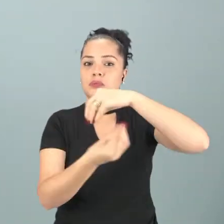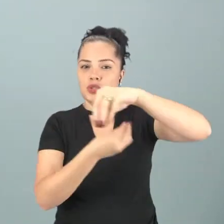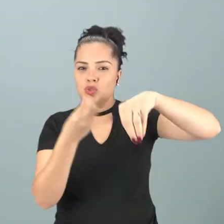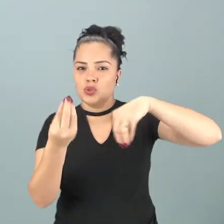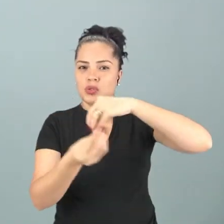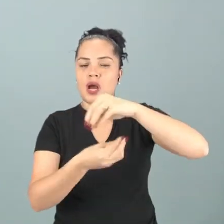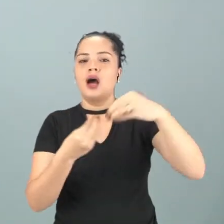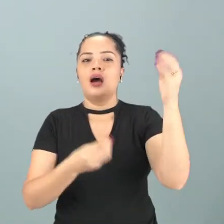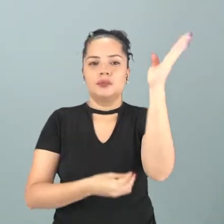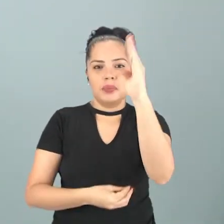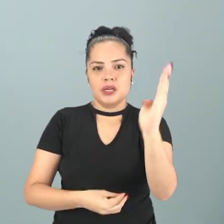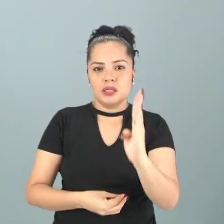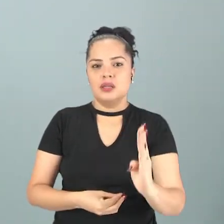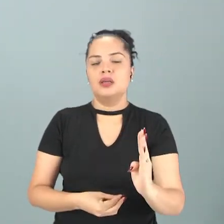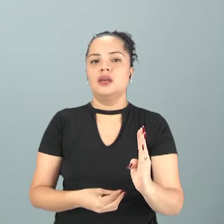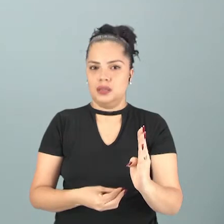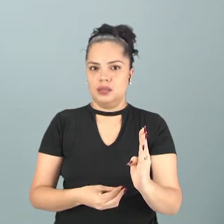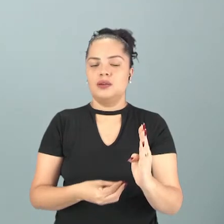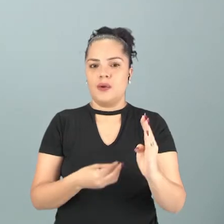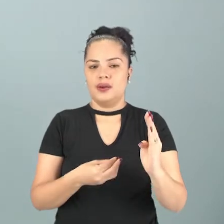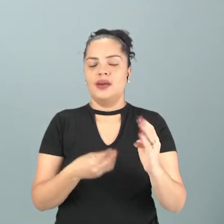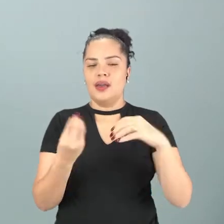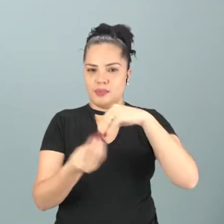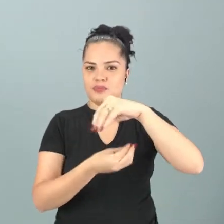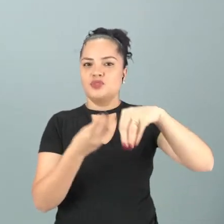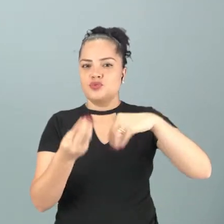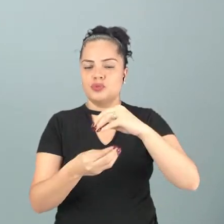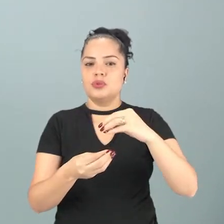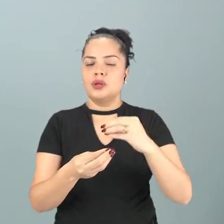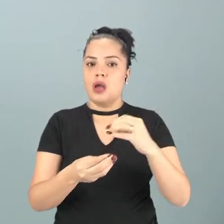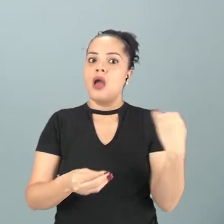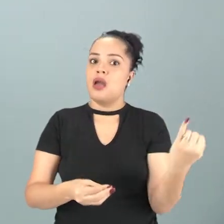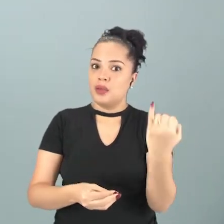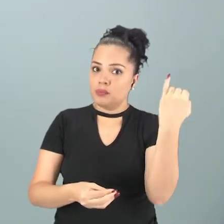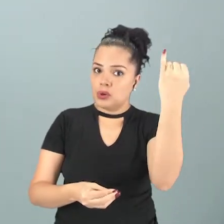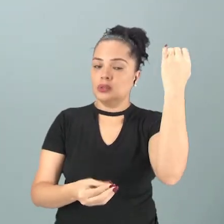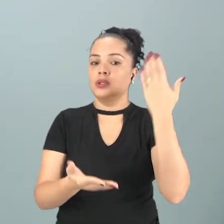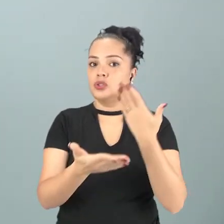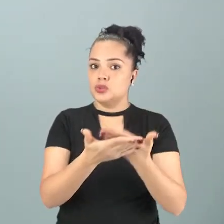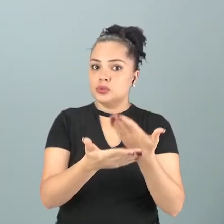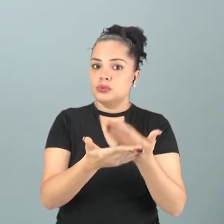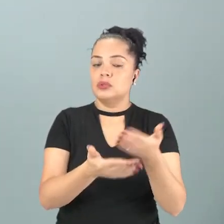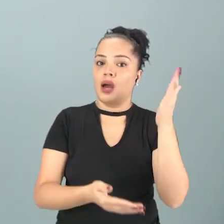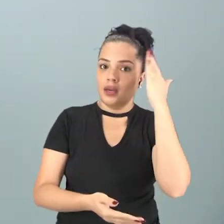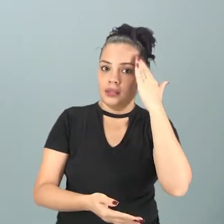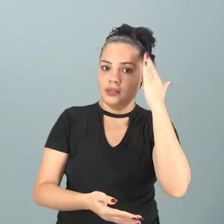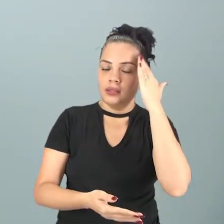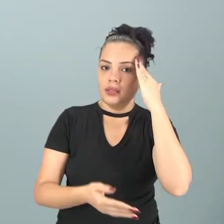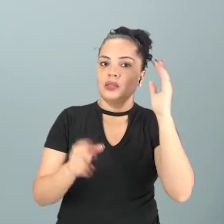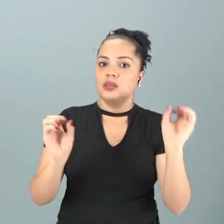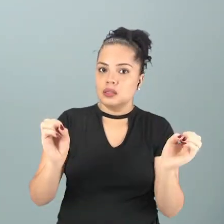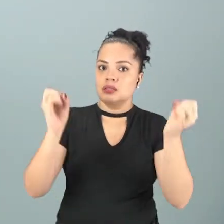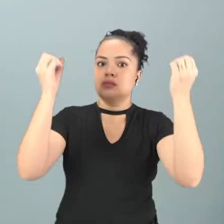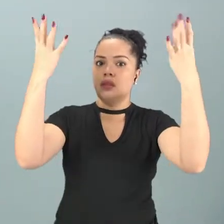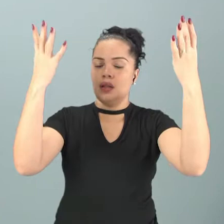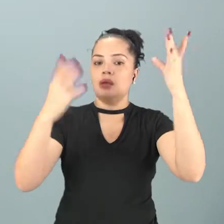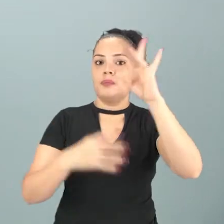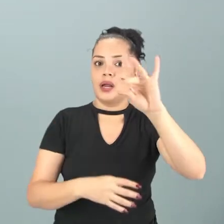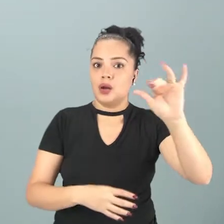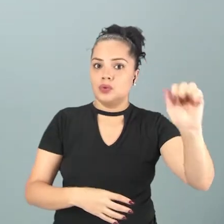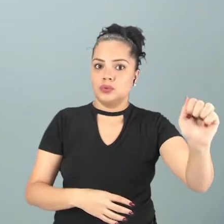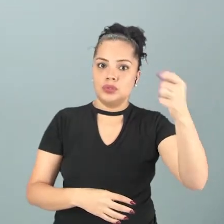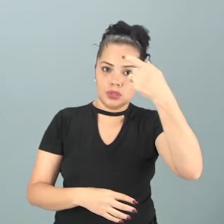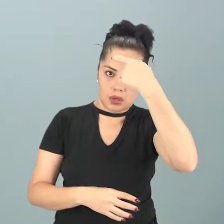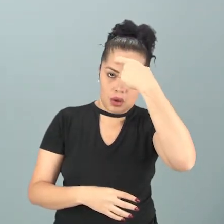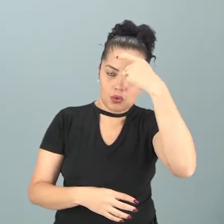miscigenados, então a gente tem muito essa importância de se estudar e de ter essa consciência negra e de celebrar esse dia para a gente